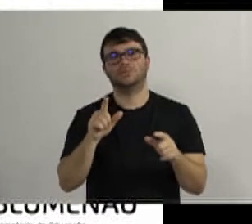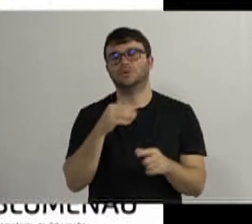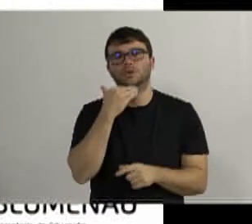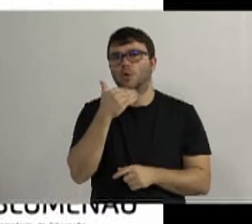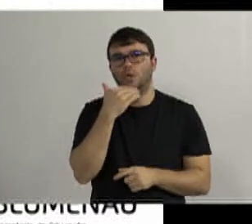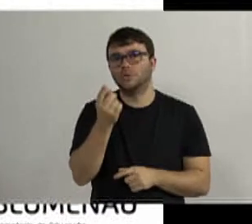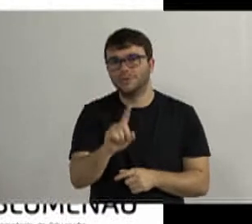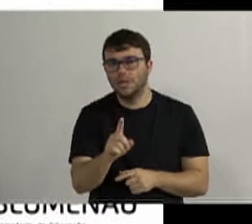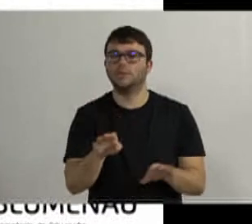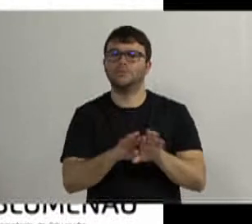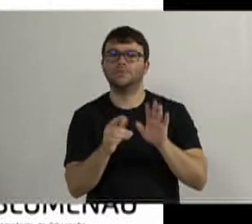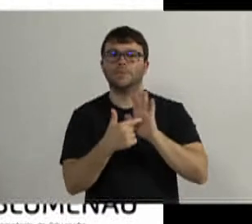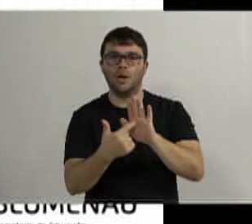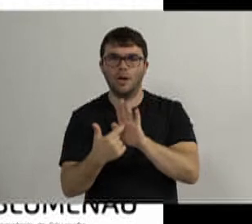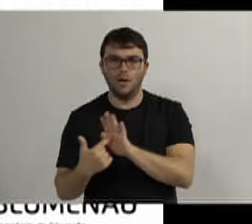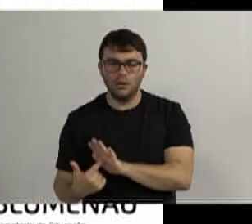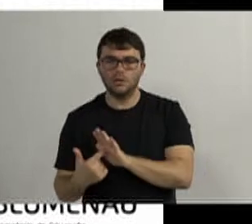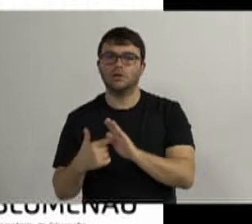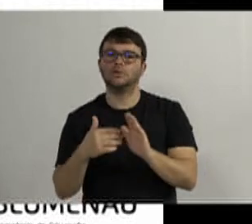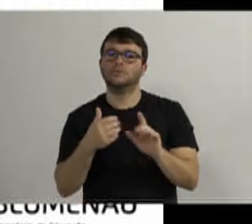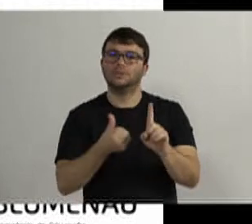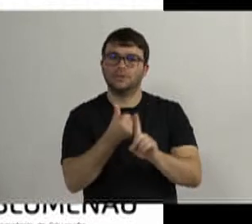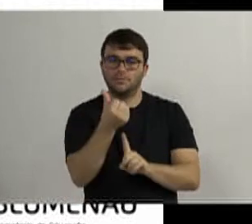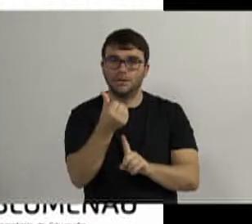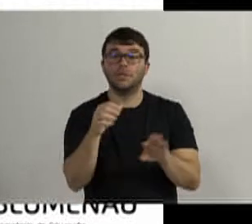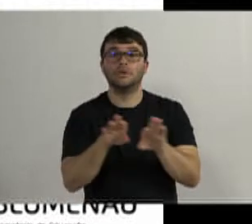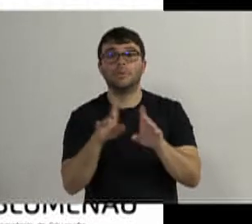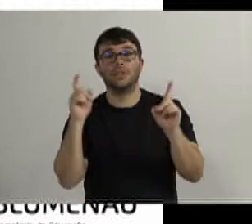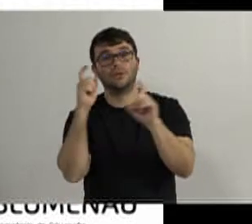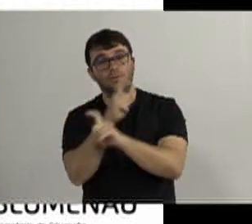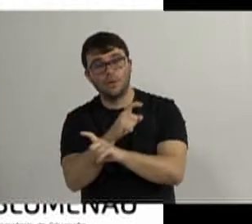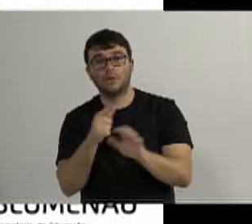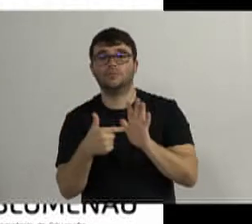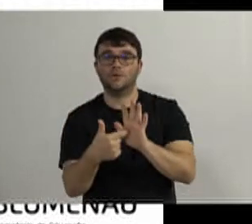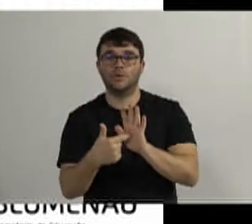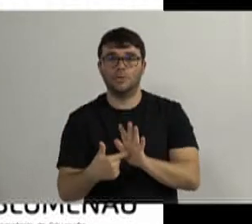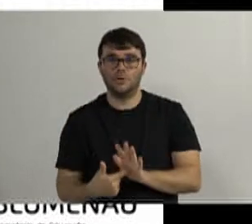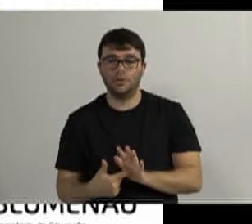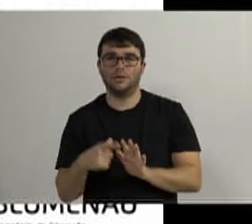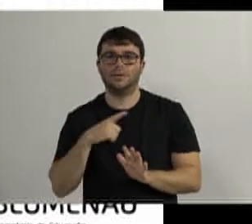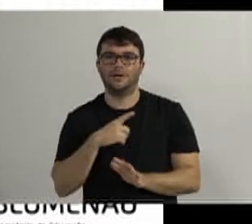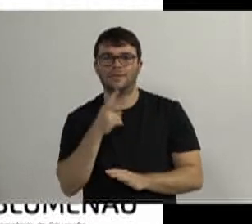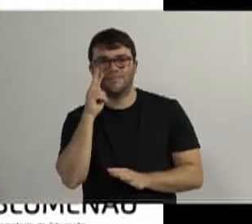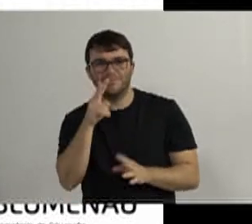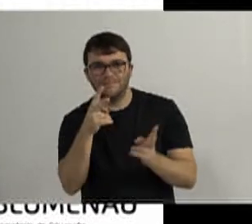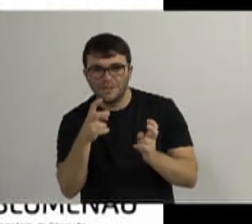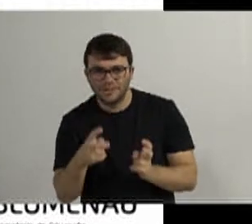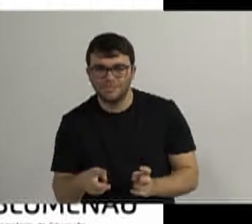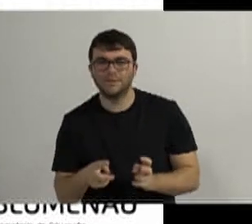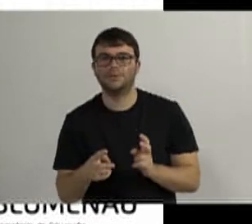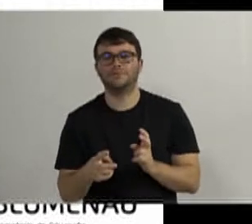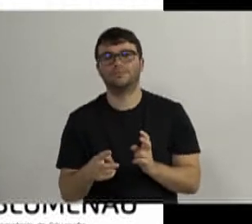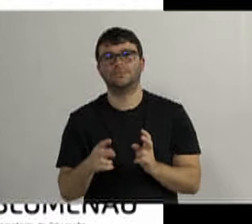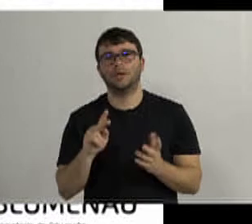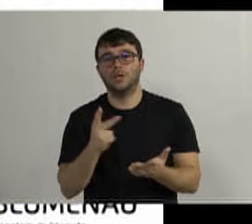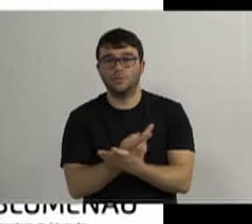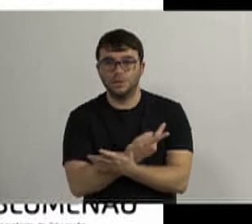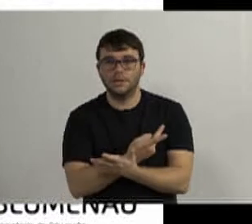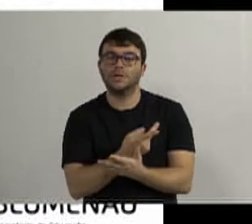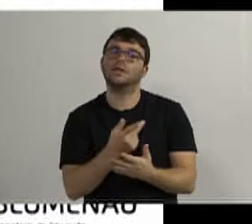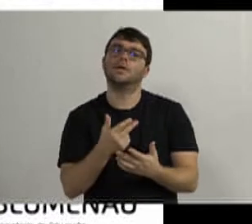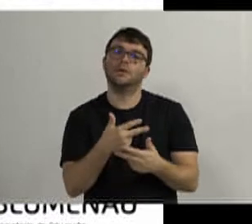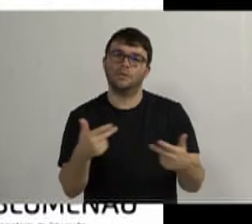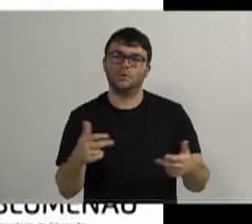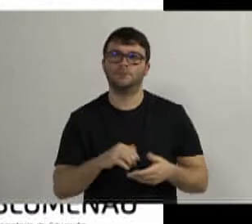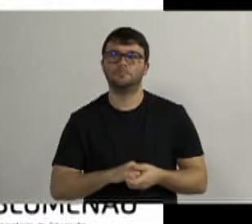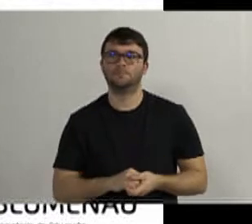dessas desse tempo mas também de algumas dificuldades que nós vemos estamos enfrentando em relação